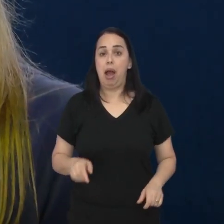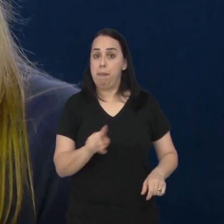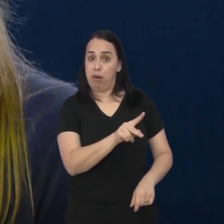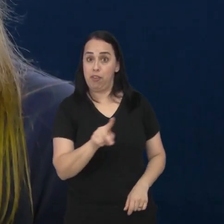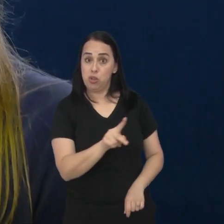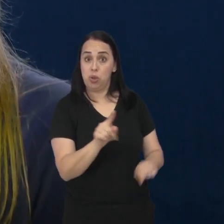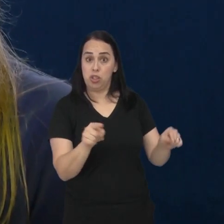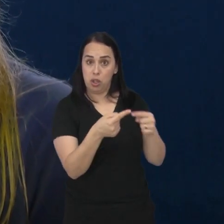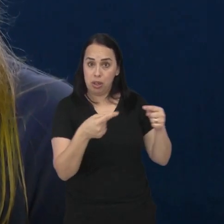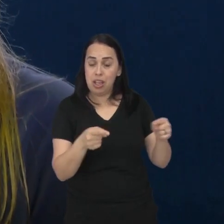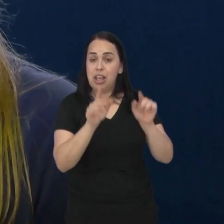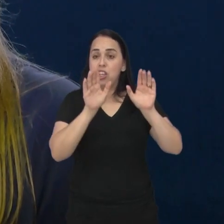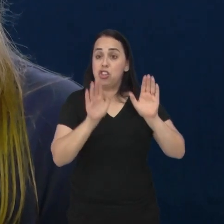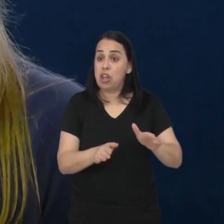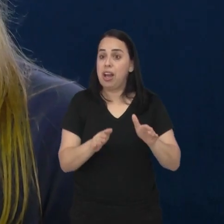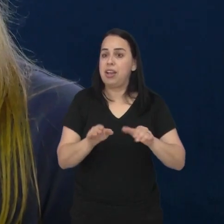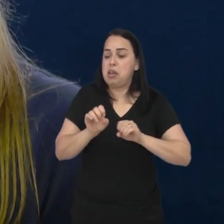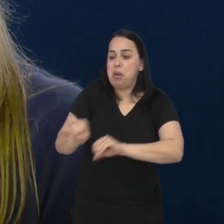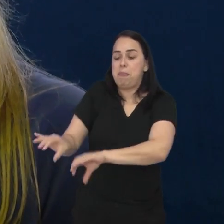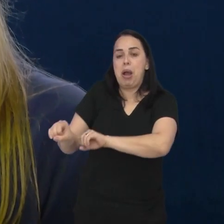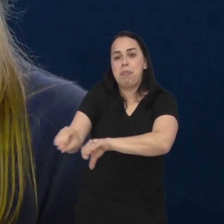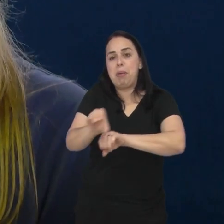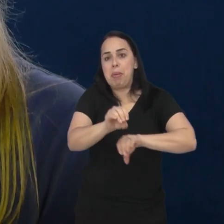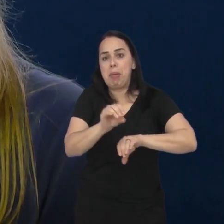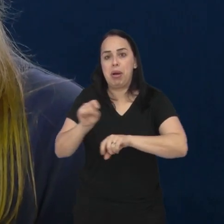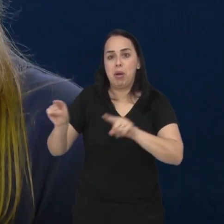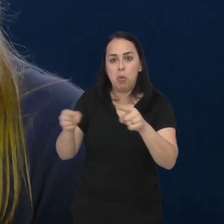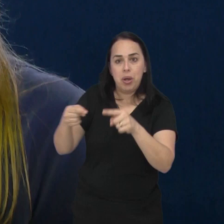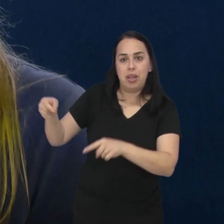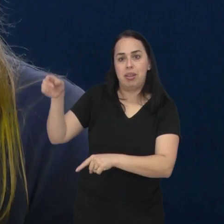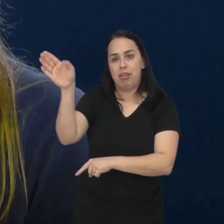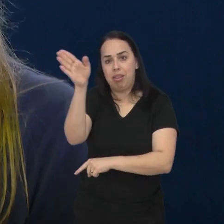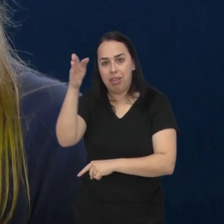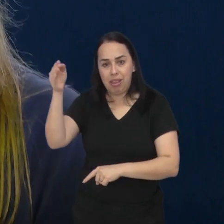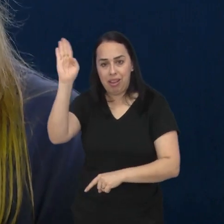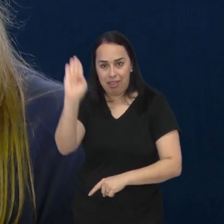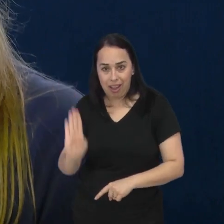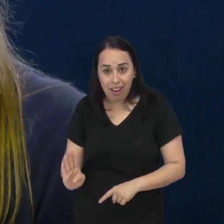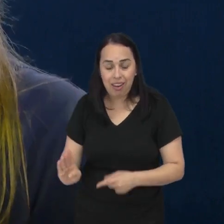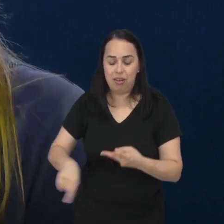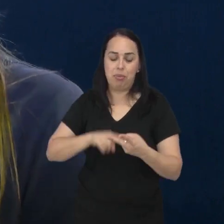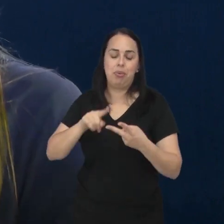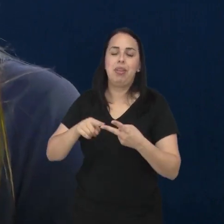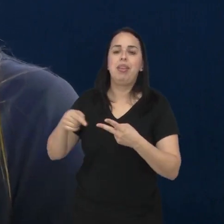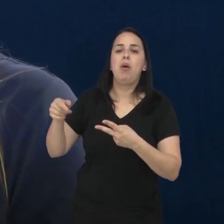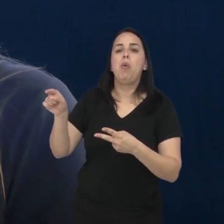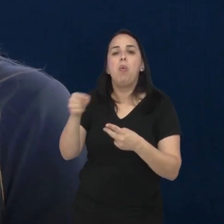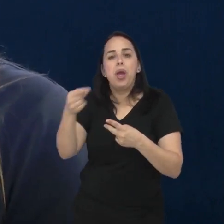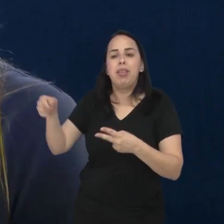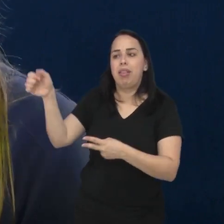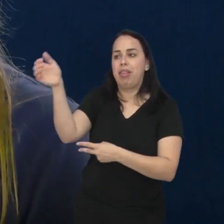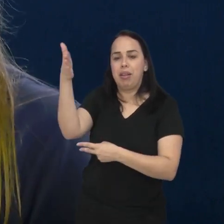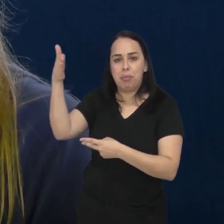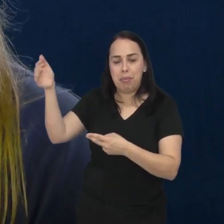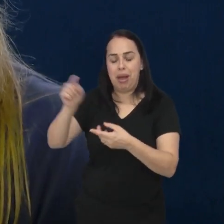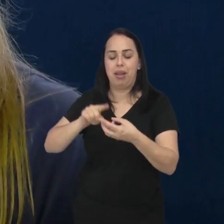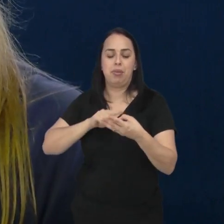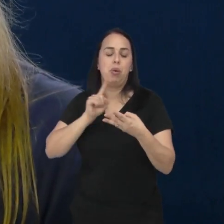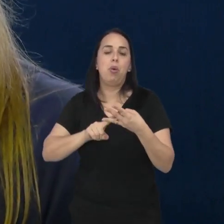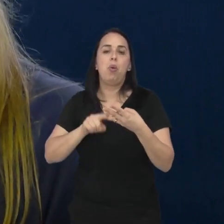nossa professora de música, ela já ensina as crianças o hino nacional, ela ensina o hino da bandeira, o